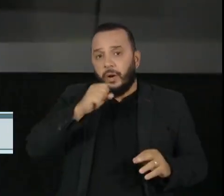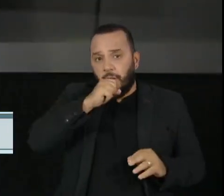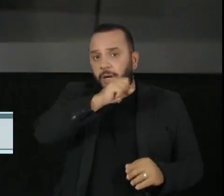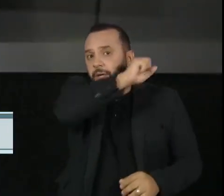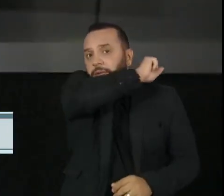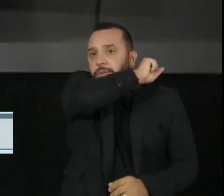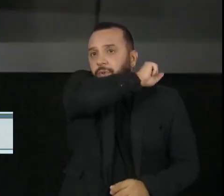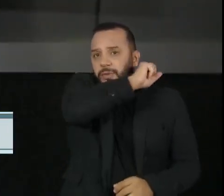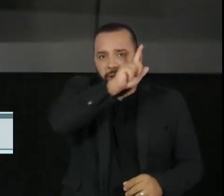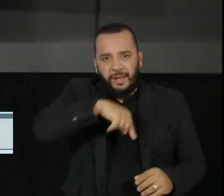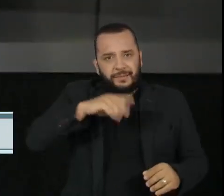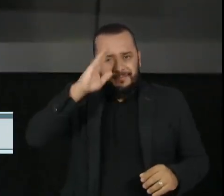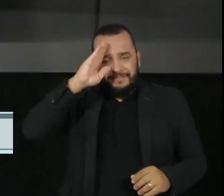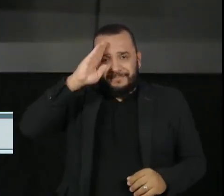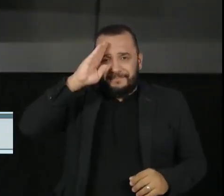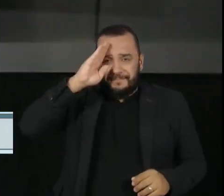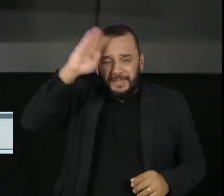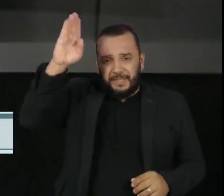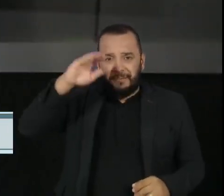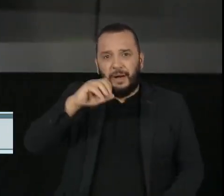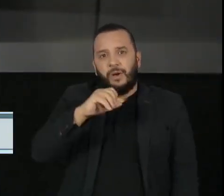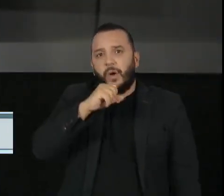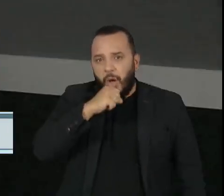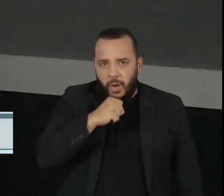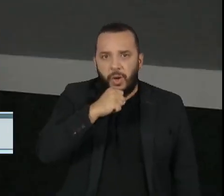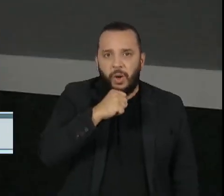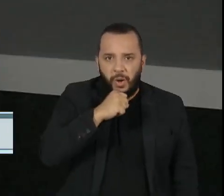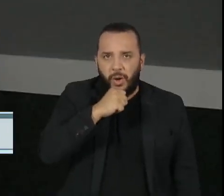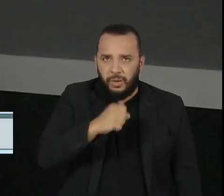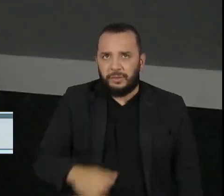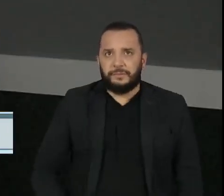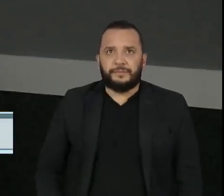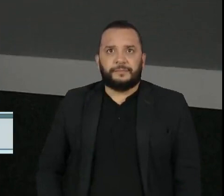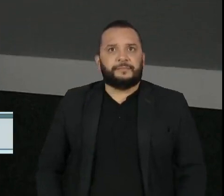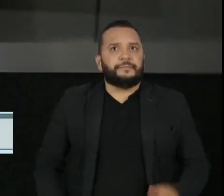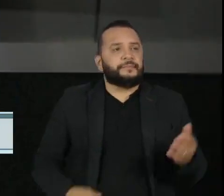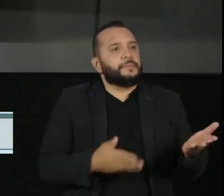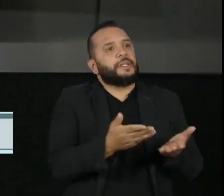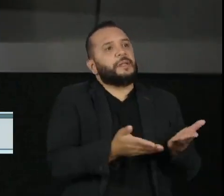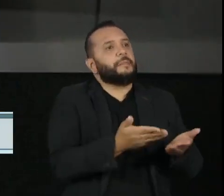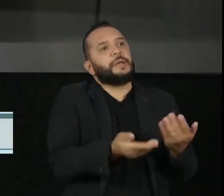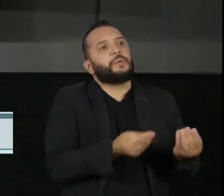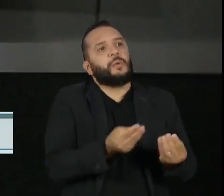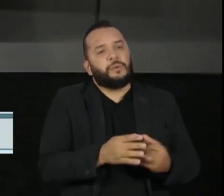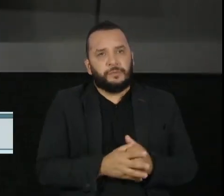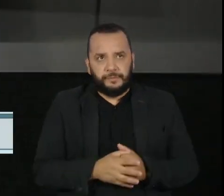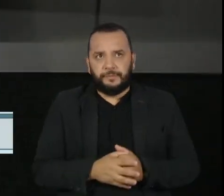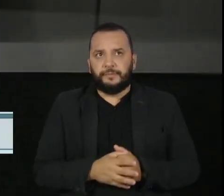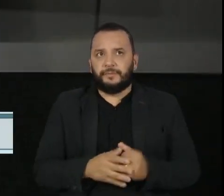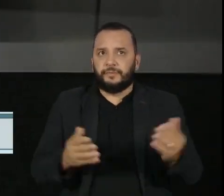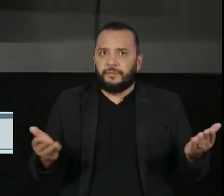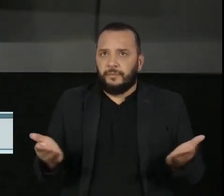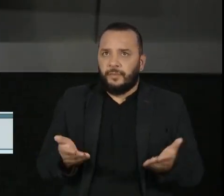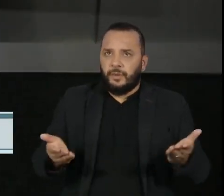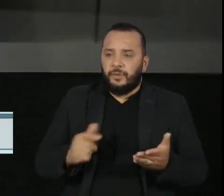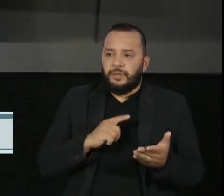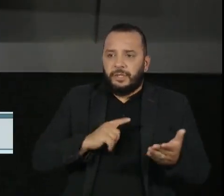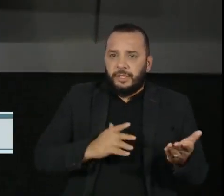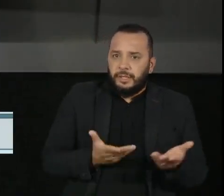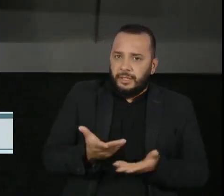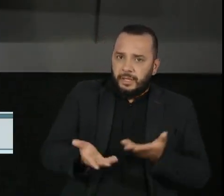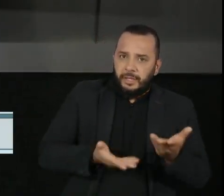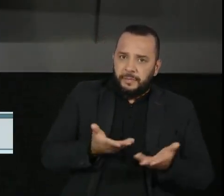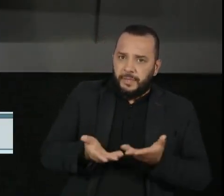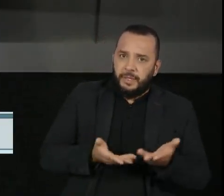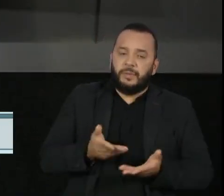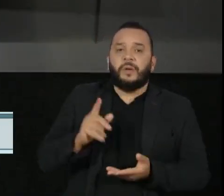é o principal sinal de alerta, tosse por mais de 2 ou 3 semanas. Doutor, e o tratamento? O tratamento hoje em dia, já há bastante